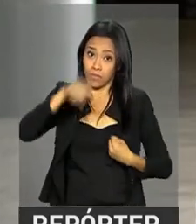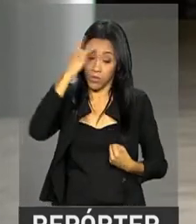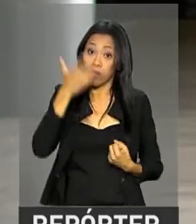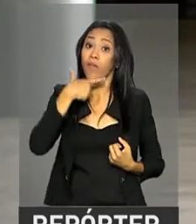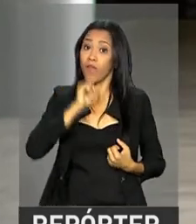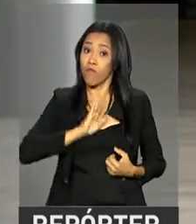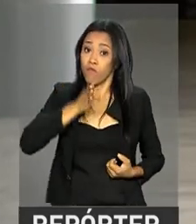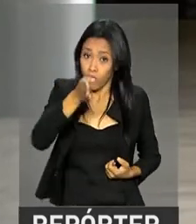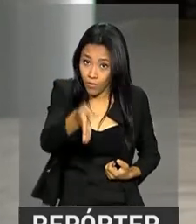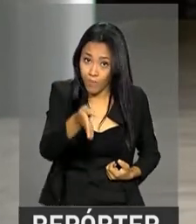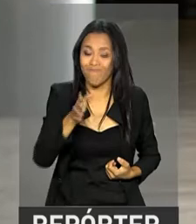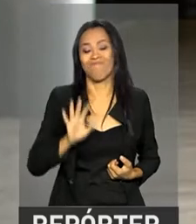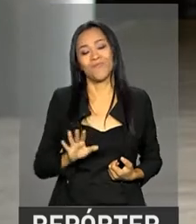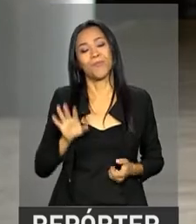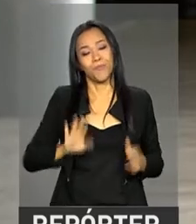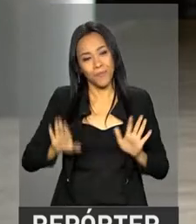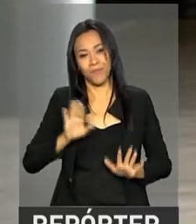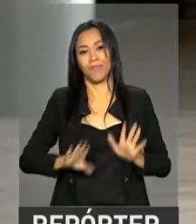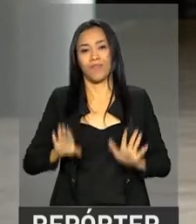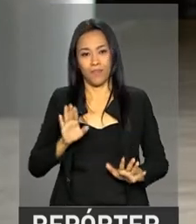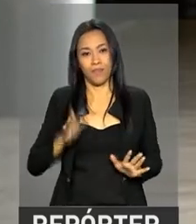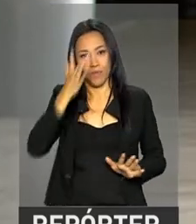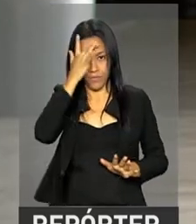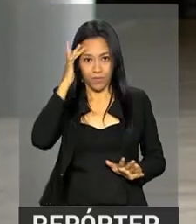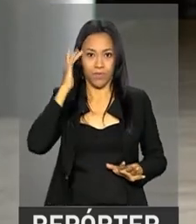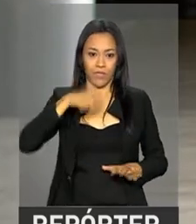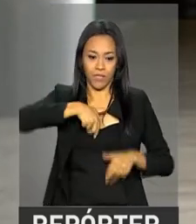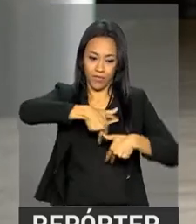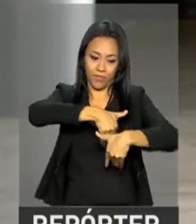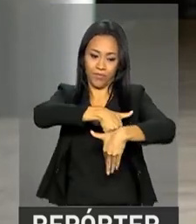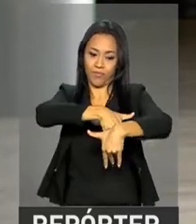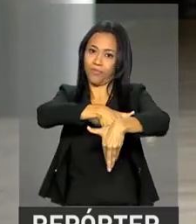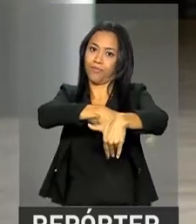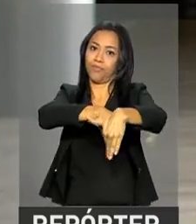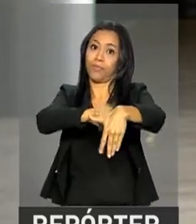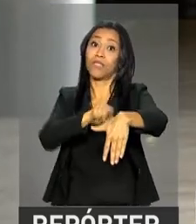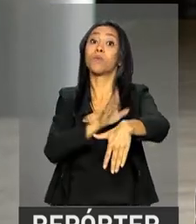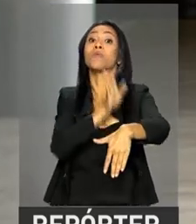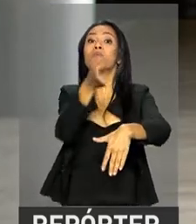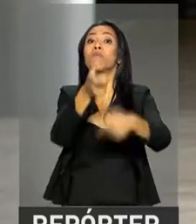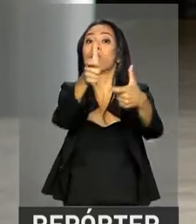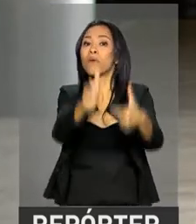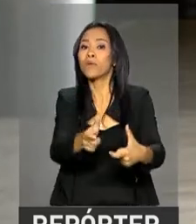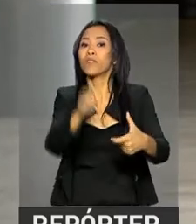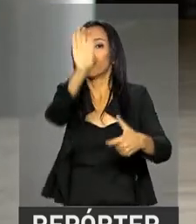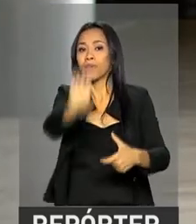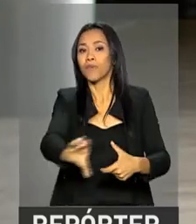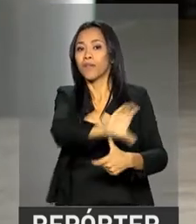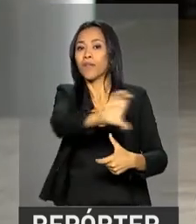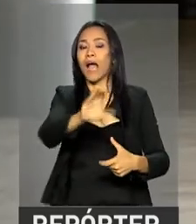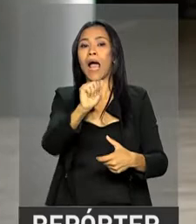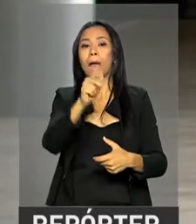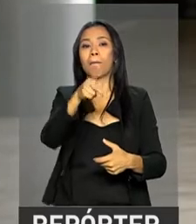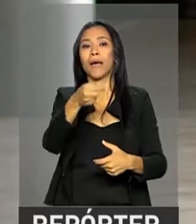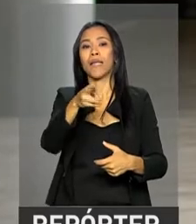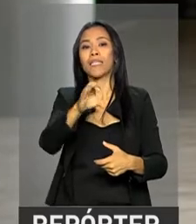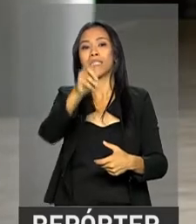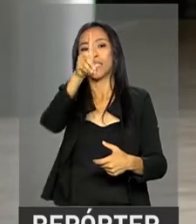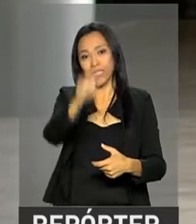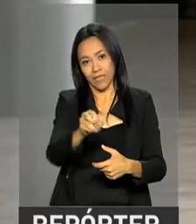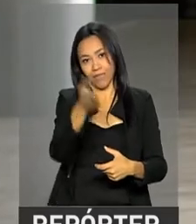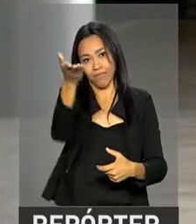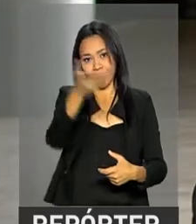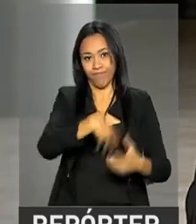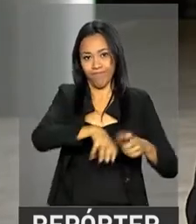deve ter cuidado também com os pedestres que são romeiros que estão indo até o santuário de aparecida pagar suas